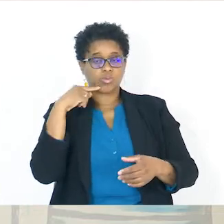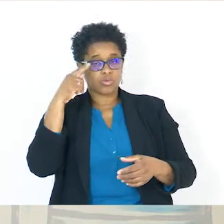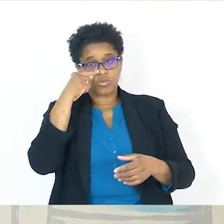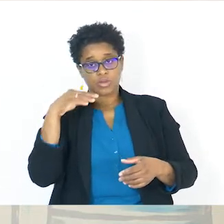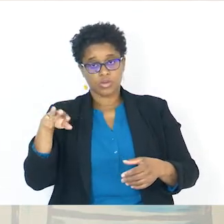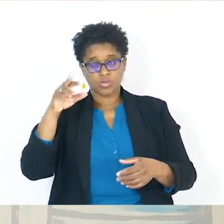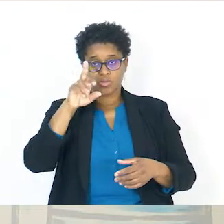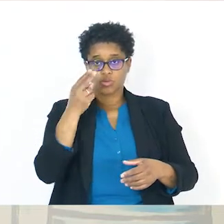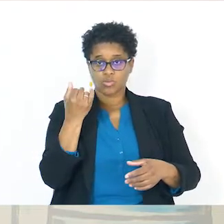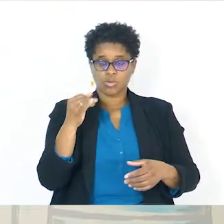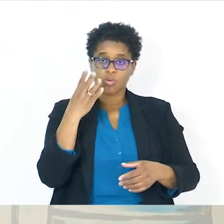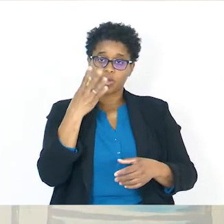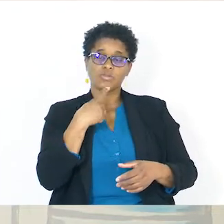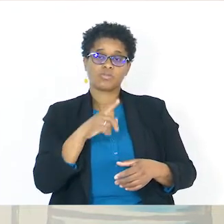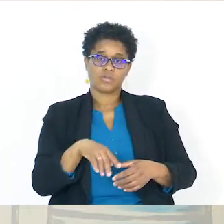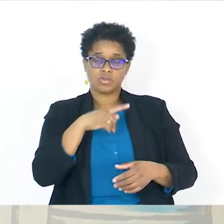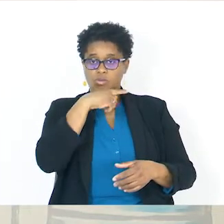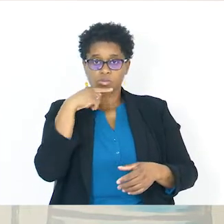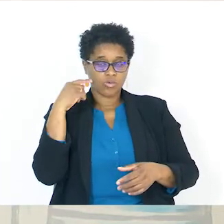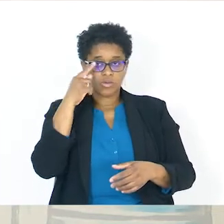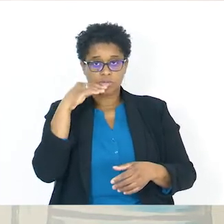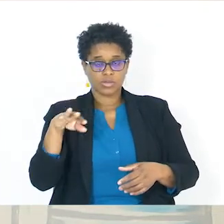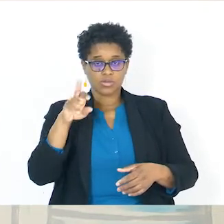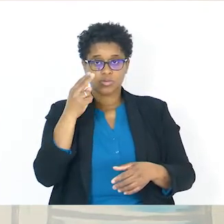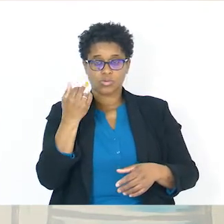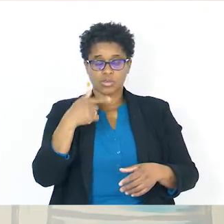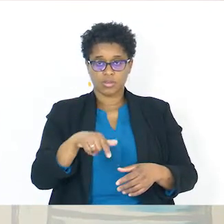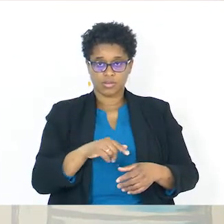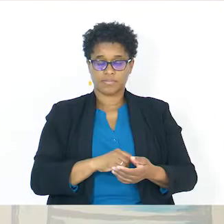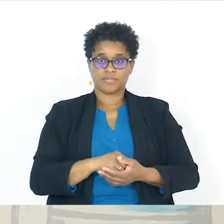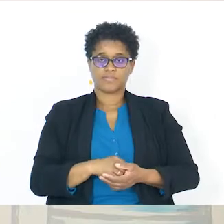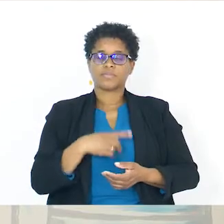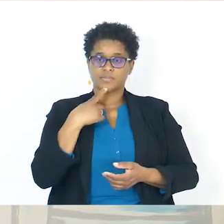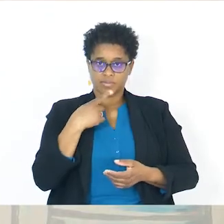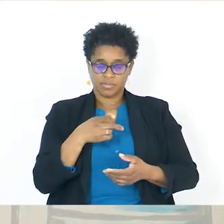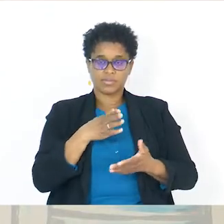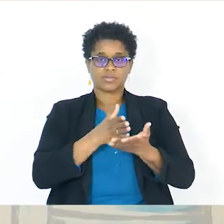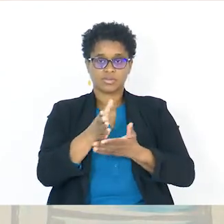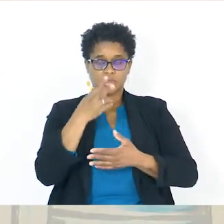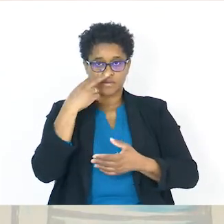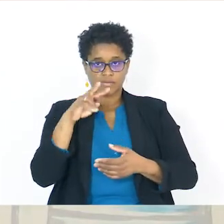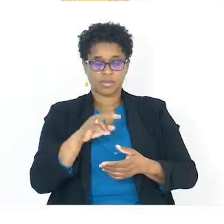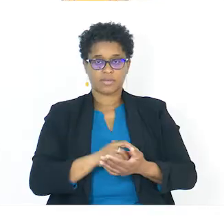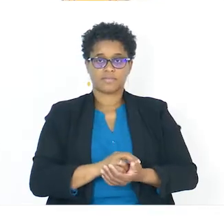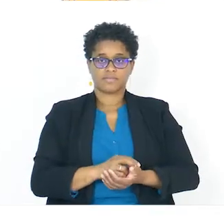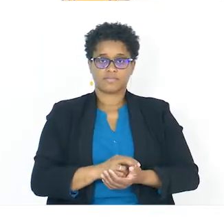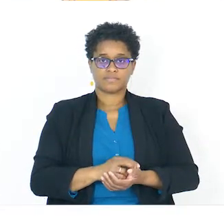4 vezes o bolo que o menino Rui tem. Entendidos? Vamos continuar a